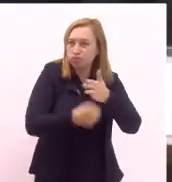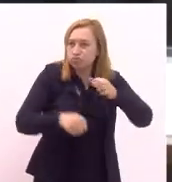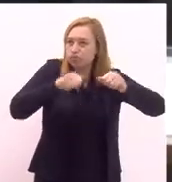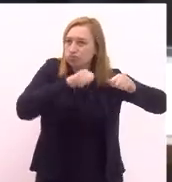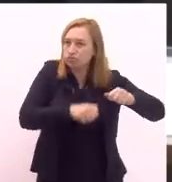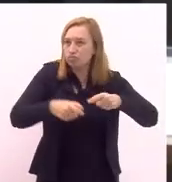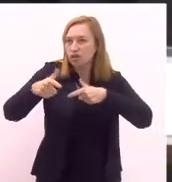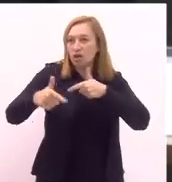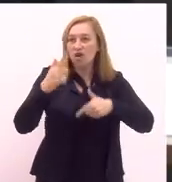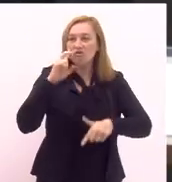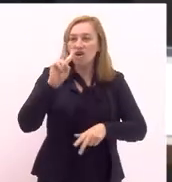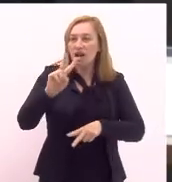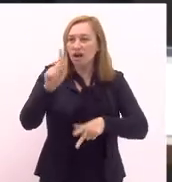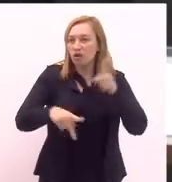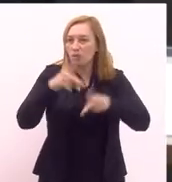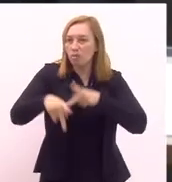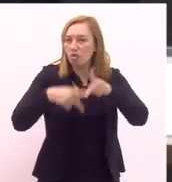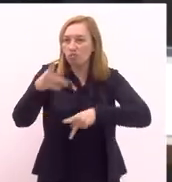aí